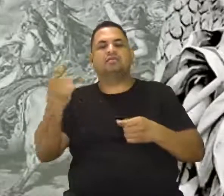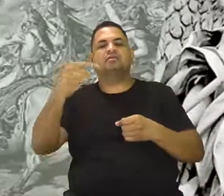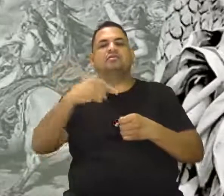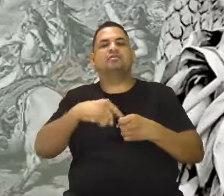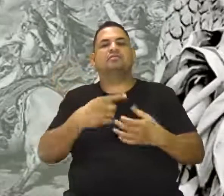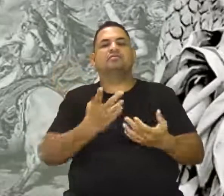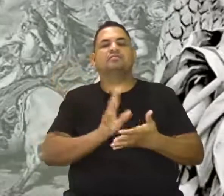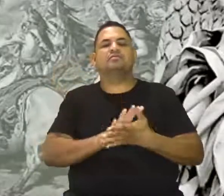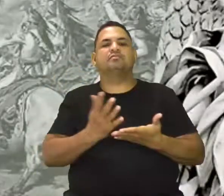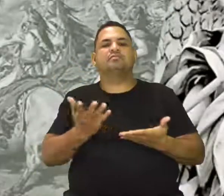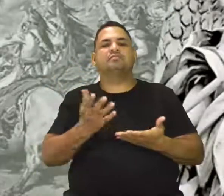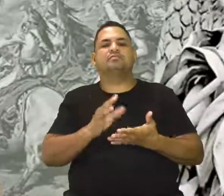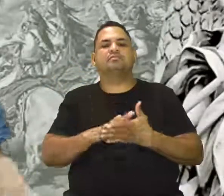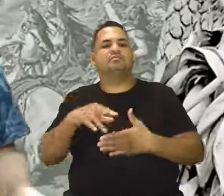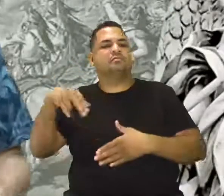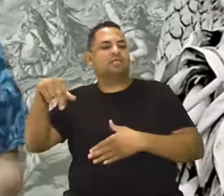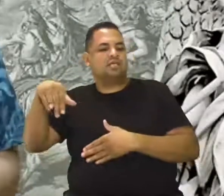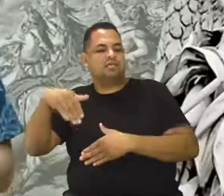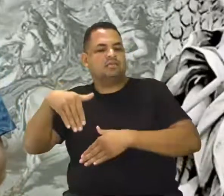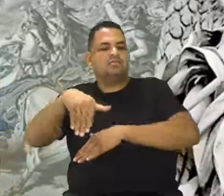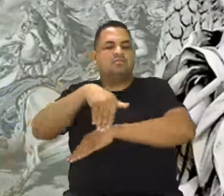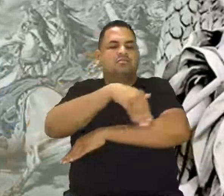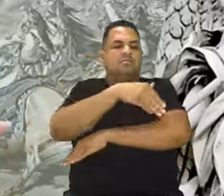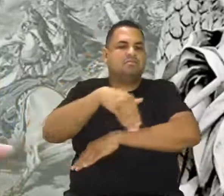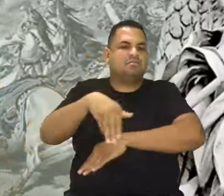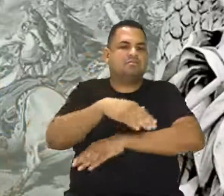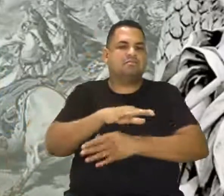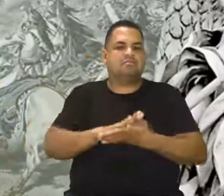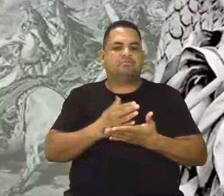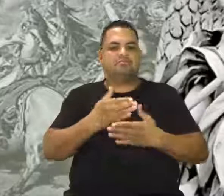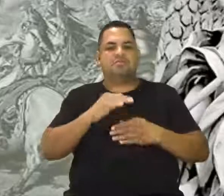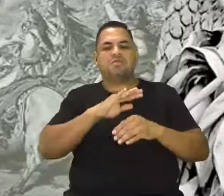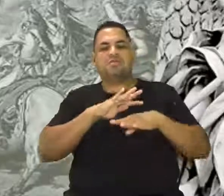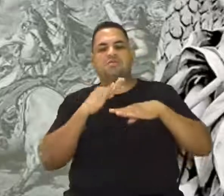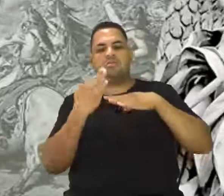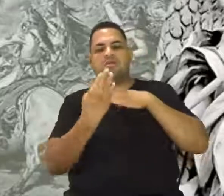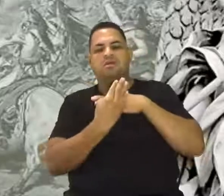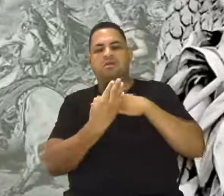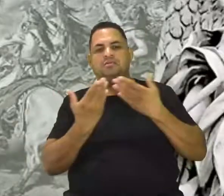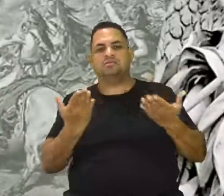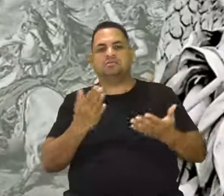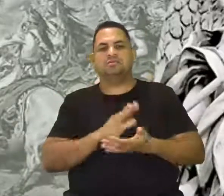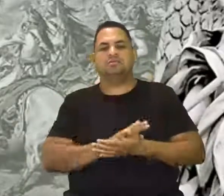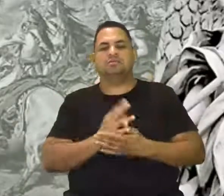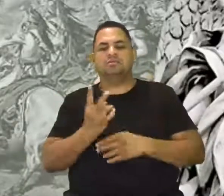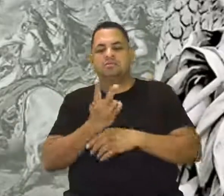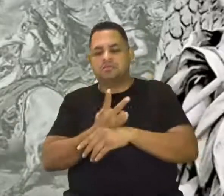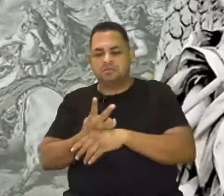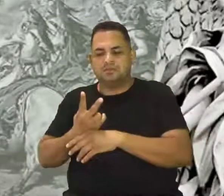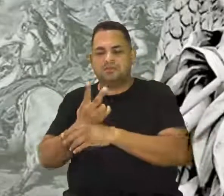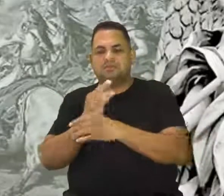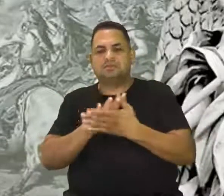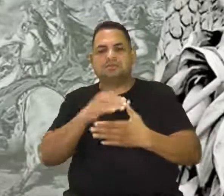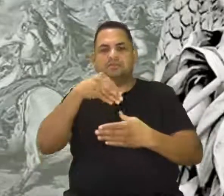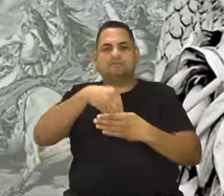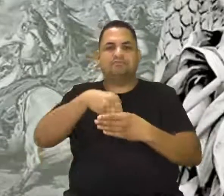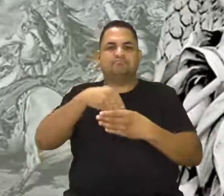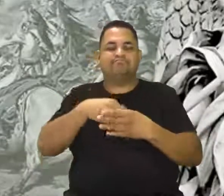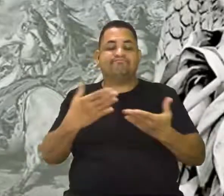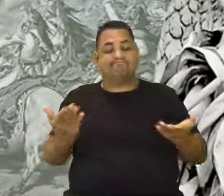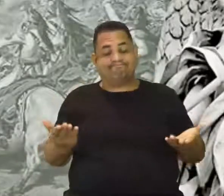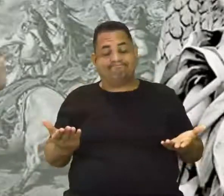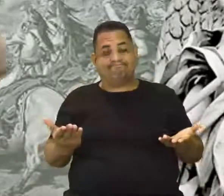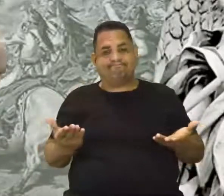volta a andar nas vielas, nos bairros, nos becos, buscando o voto.